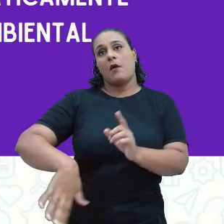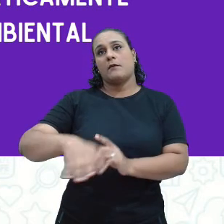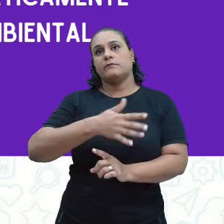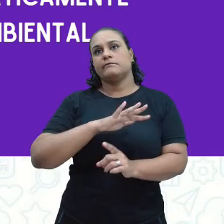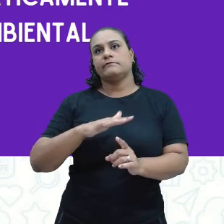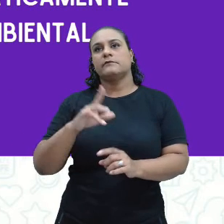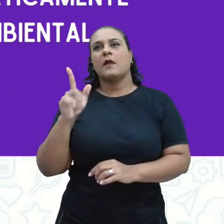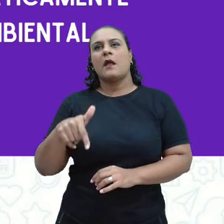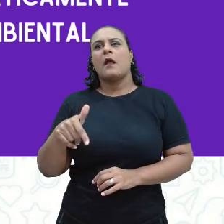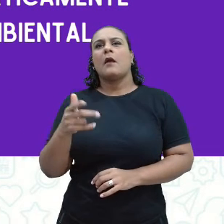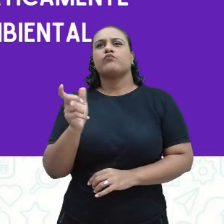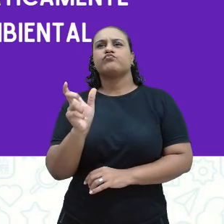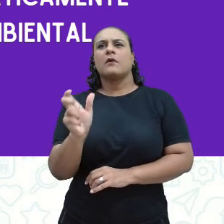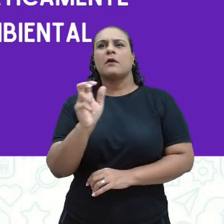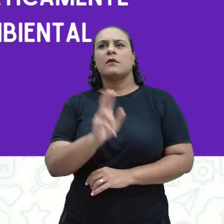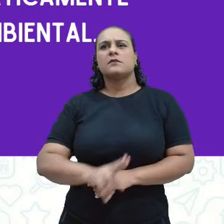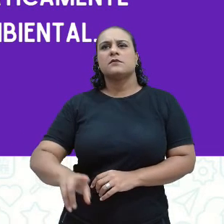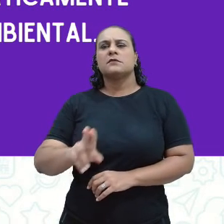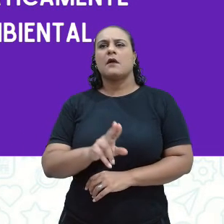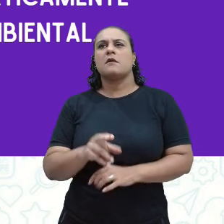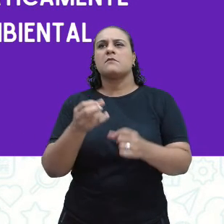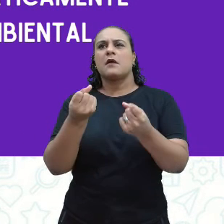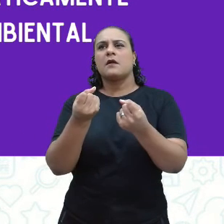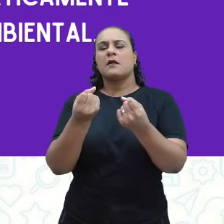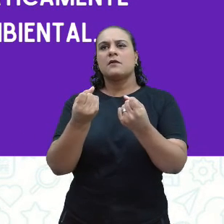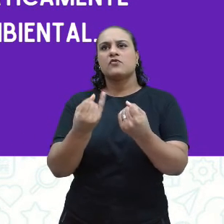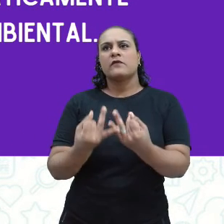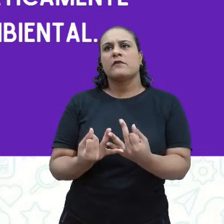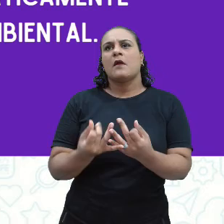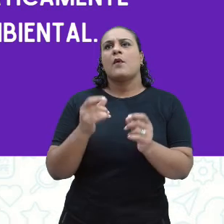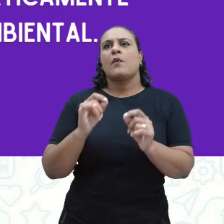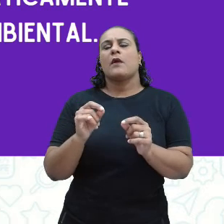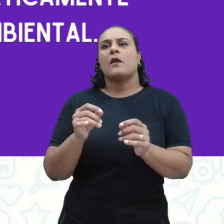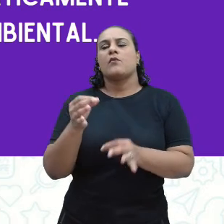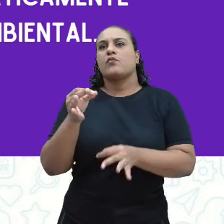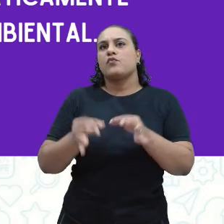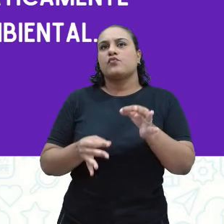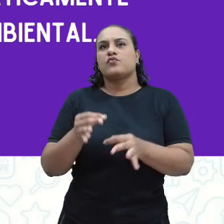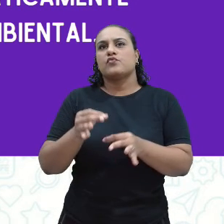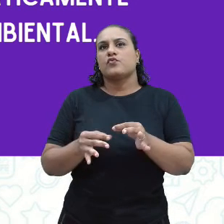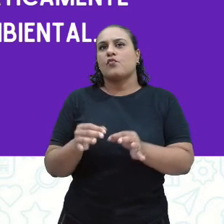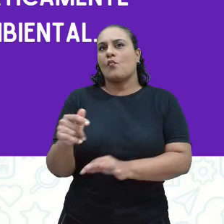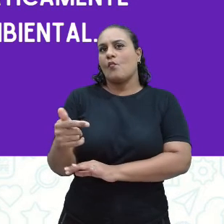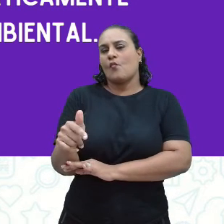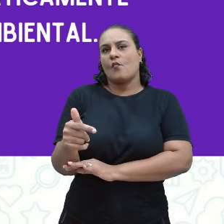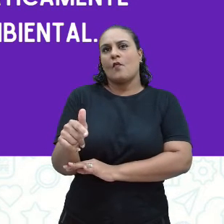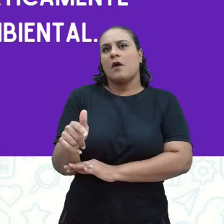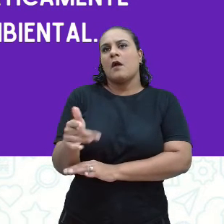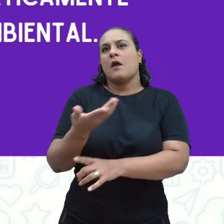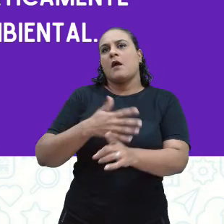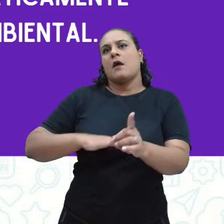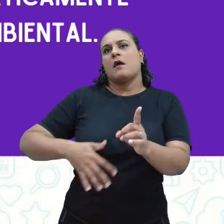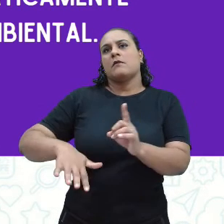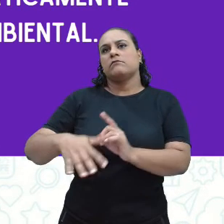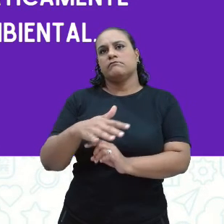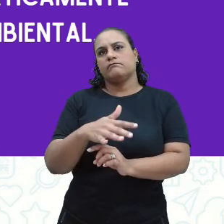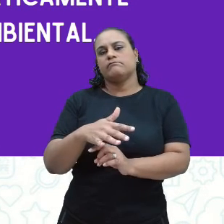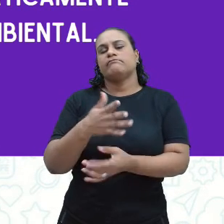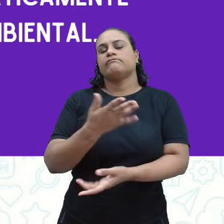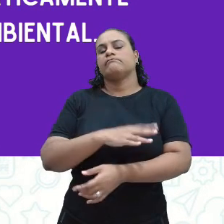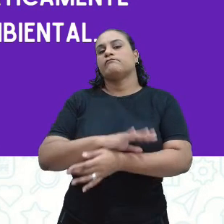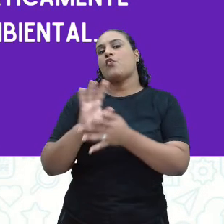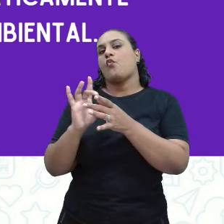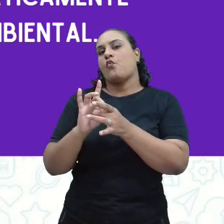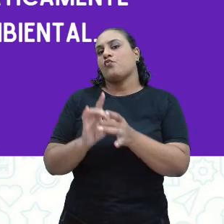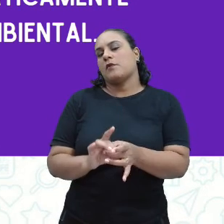um termo utilizado para descrever injustiça ambiental em contexto racializado, como a gente estava falando.